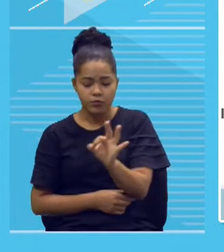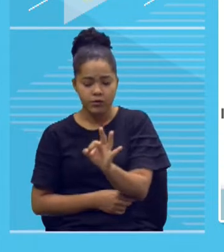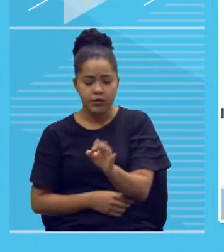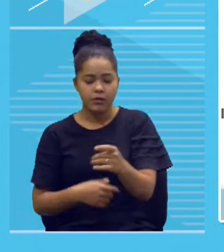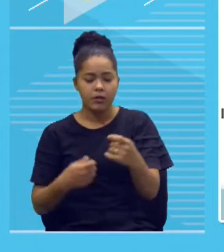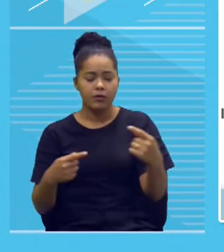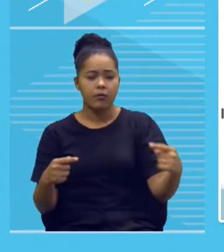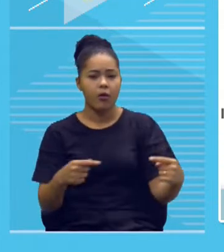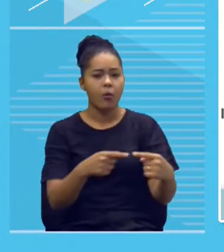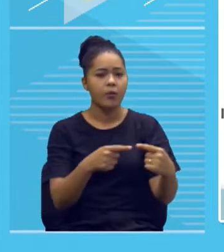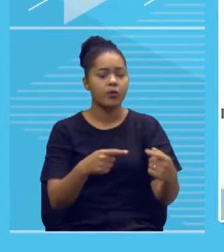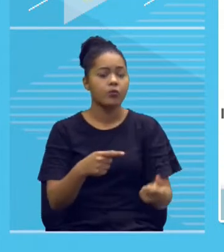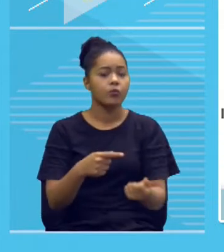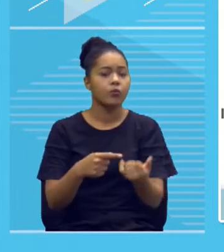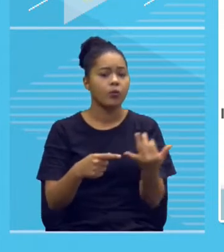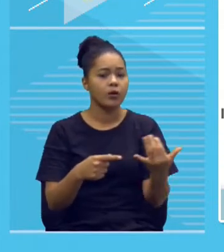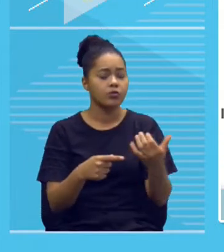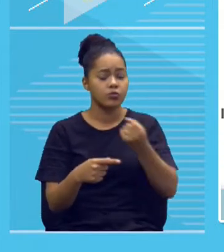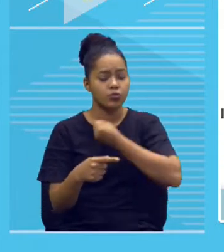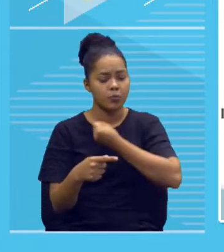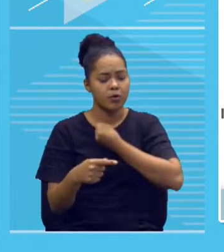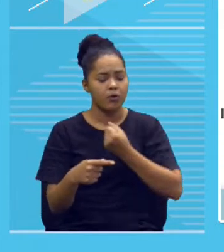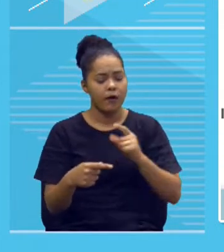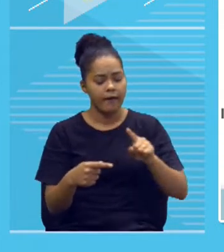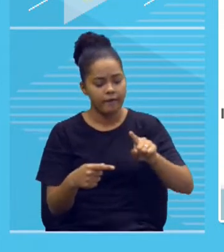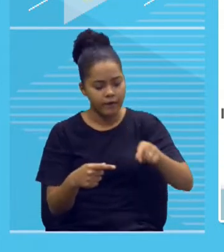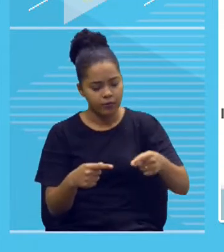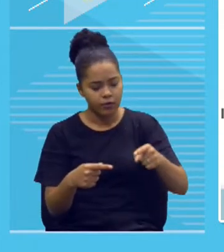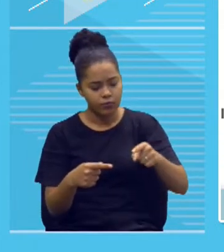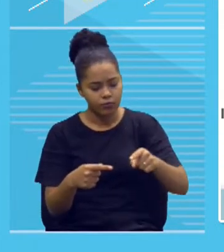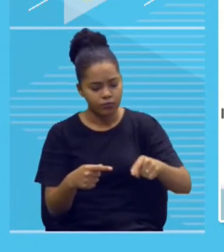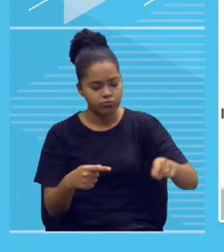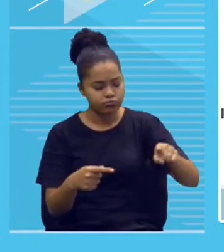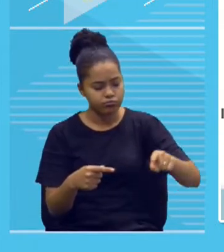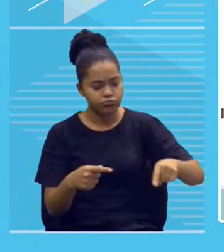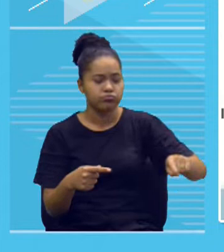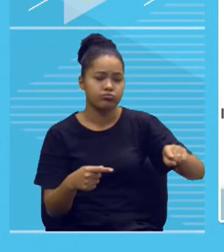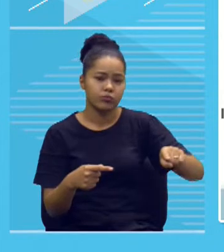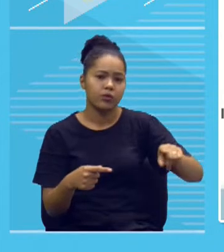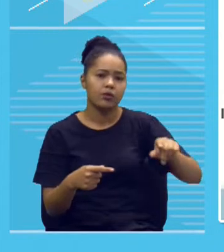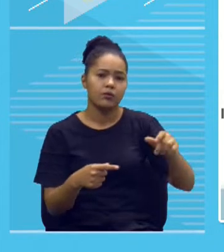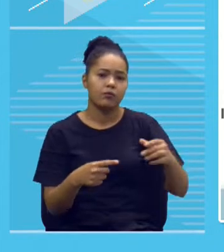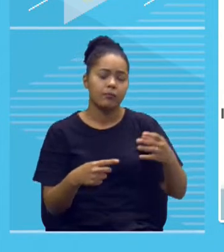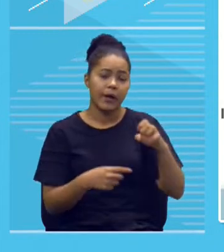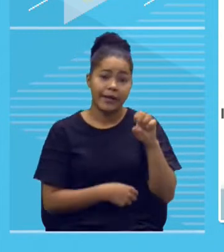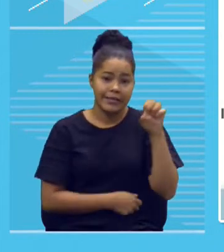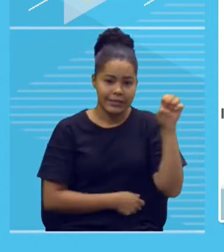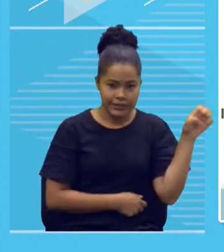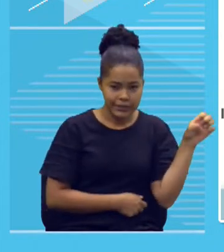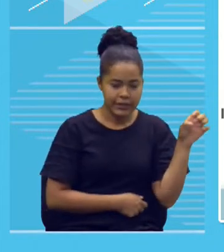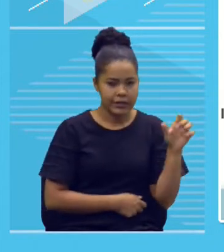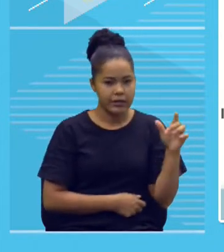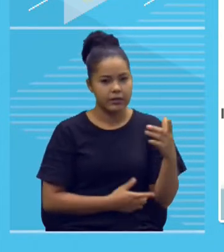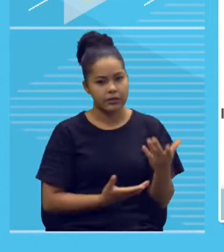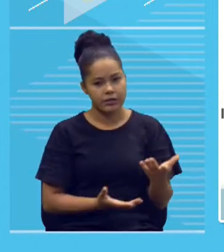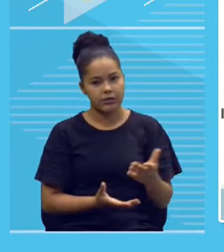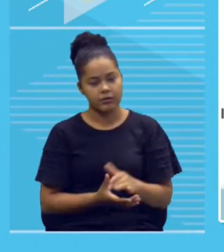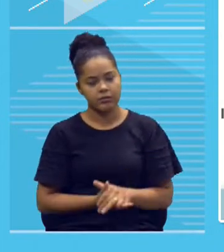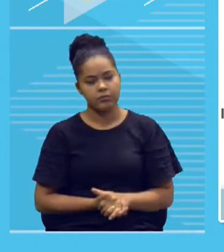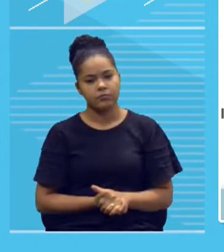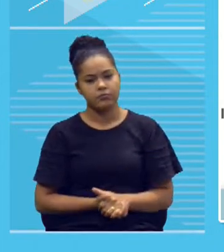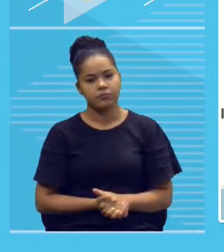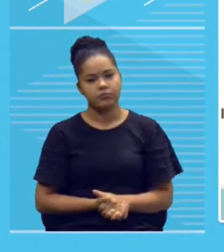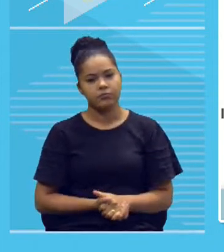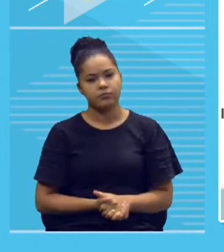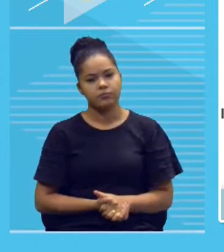décimos dois pulinhos com a, para a esquerda então olhando para aquele 200 dando dois pulinhos com a, para a